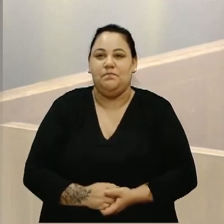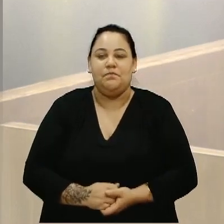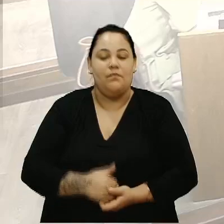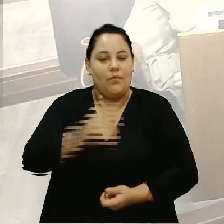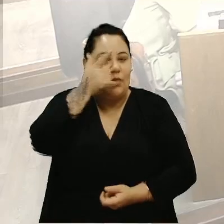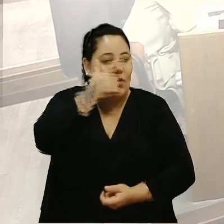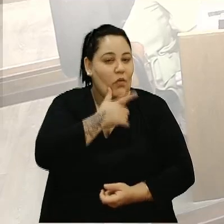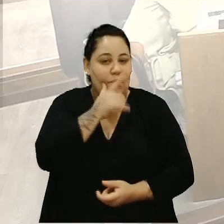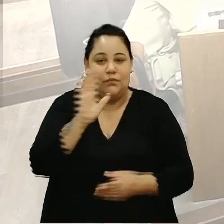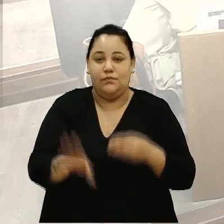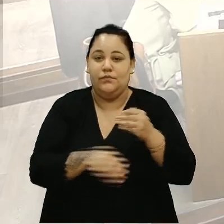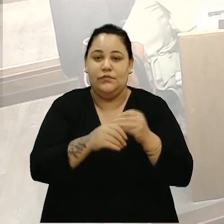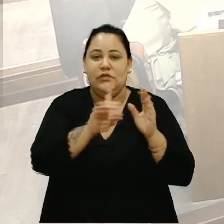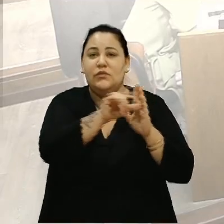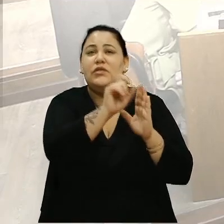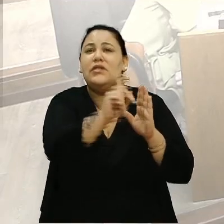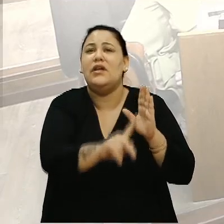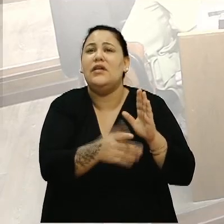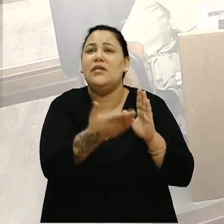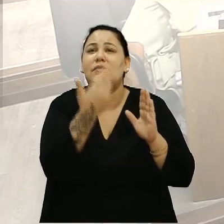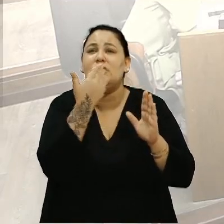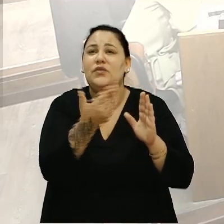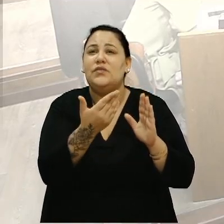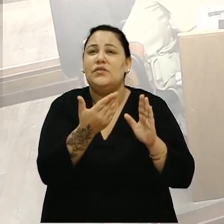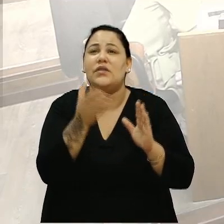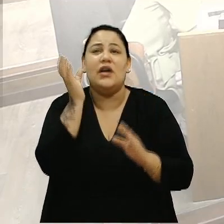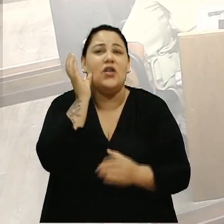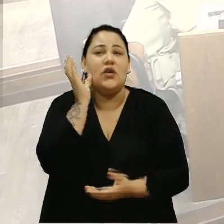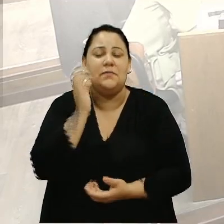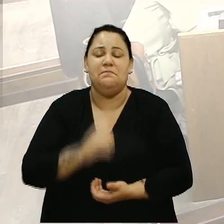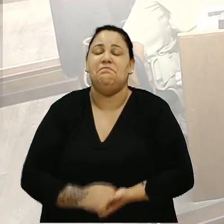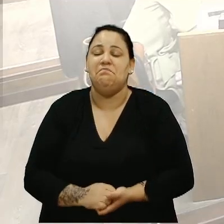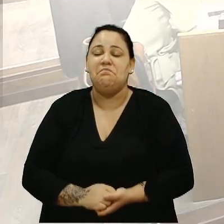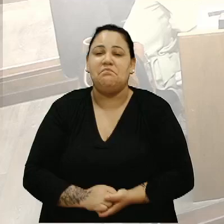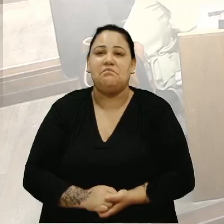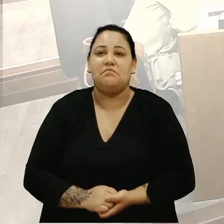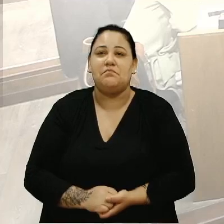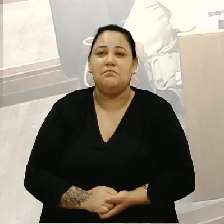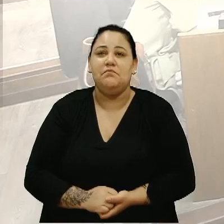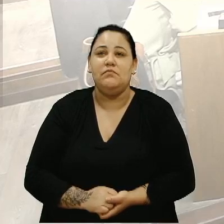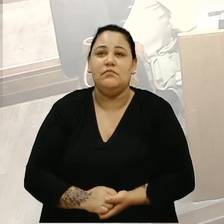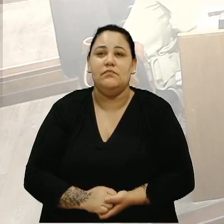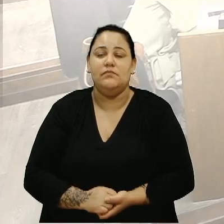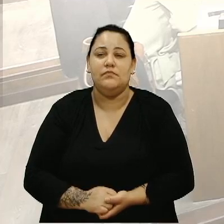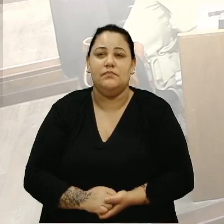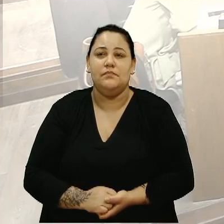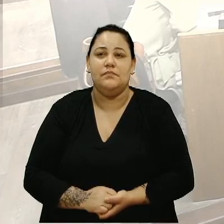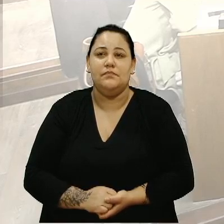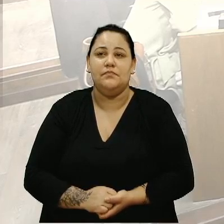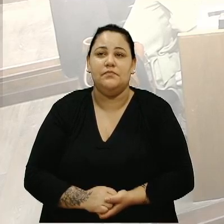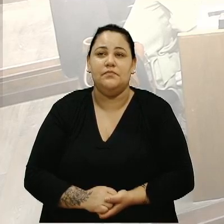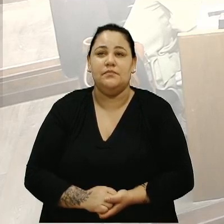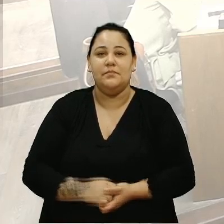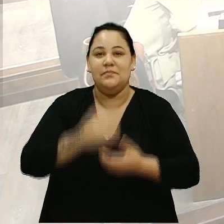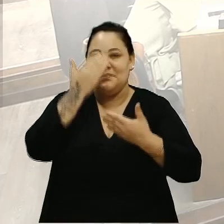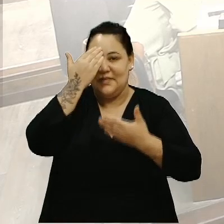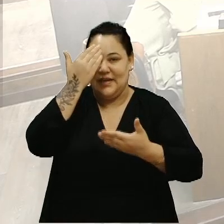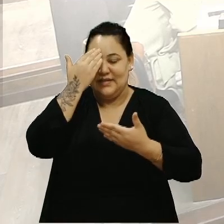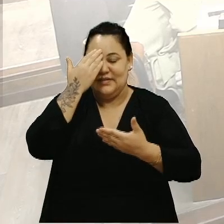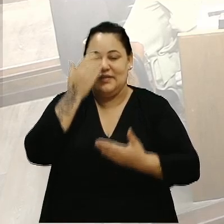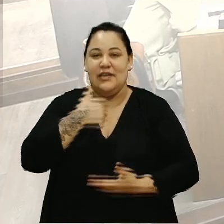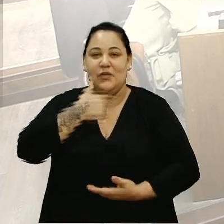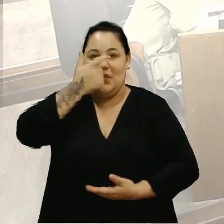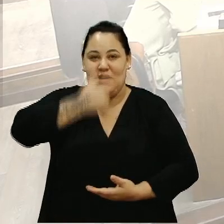Carenhato. Depois, tem quem mais pediu? Obrigado, vereadora. Acho que a senhora toca num assunto, eu iniciei